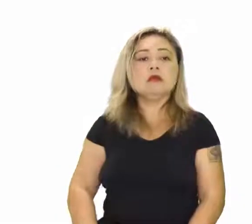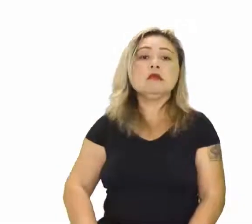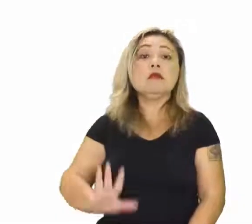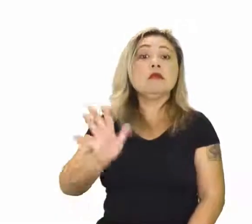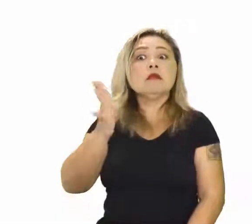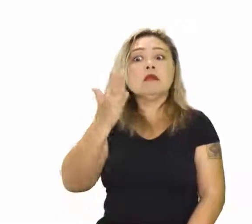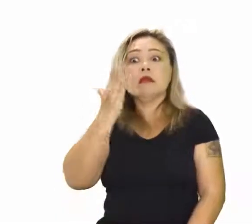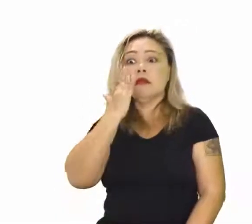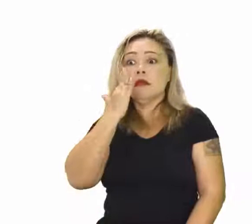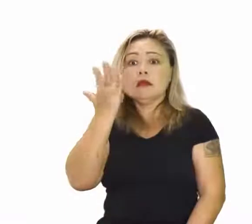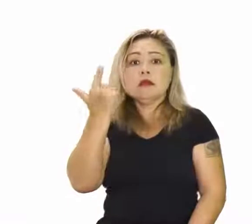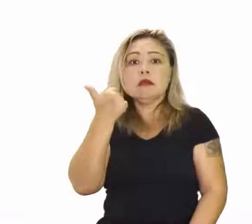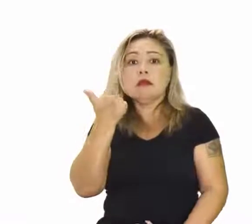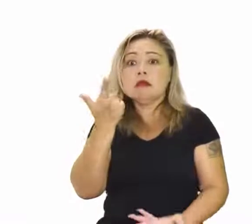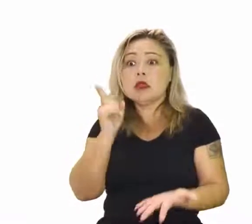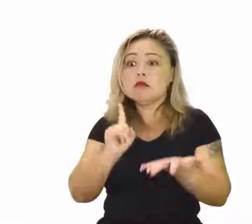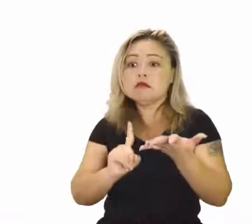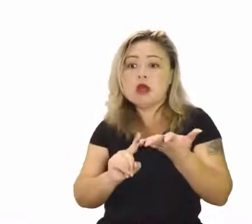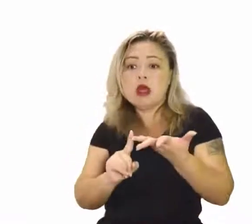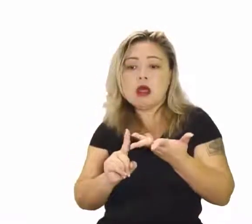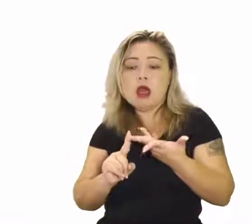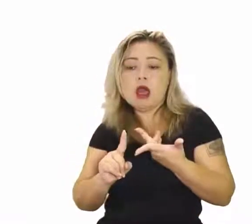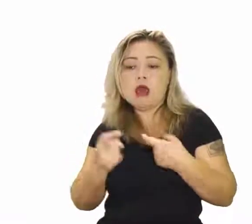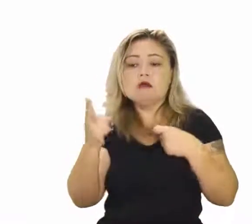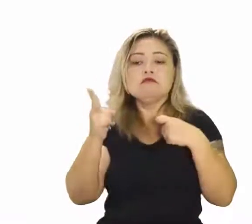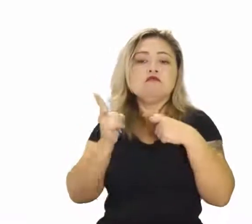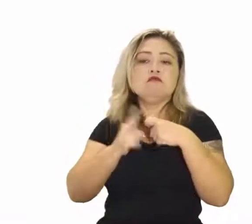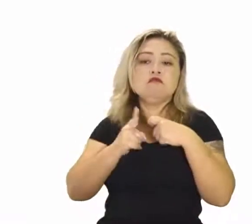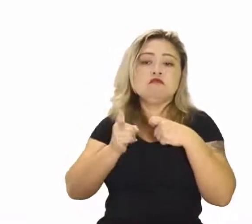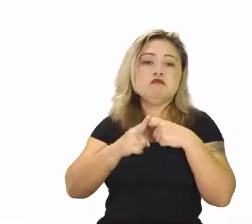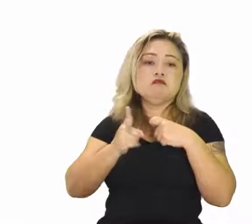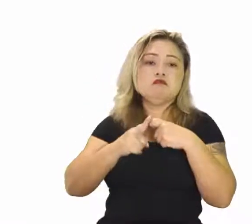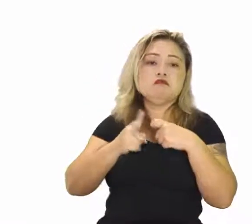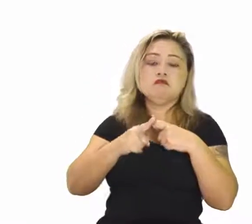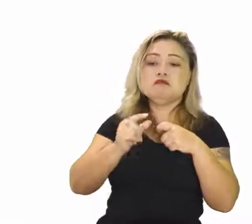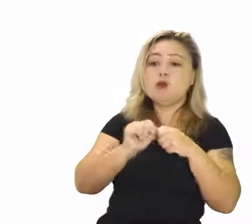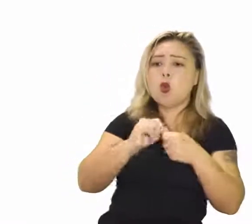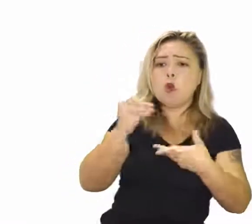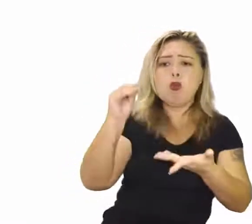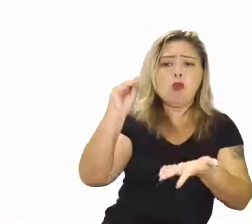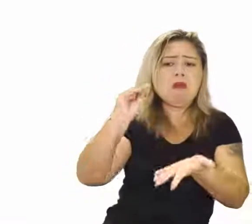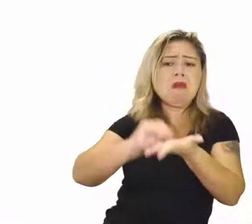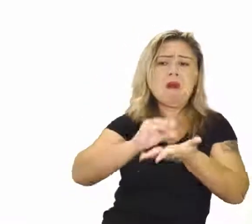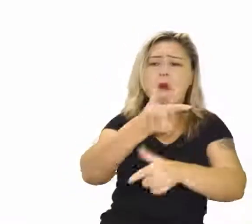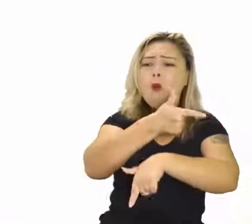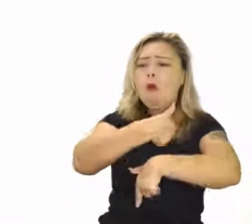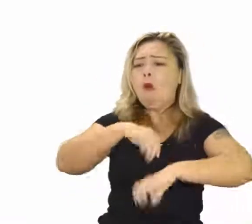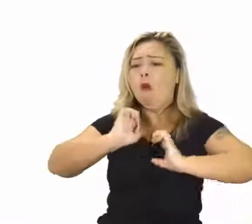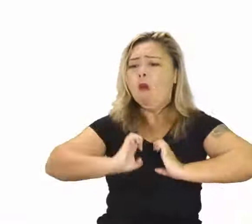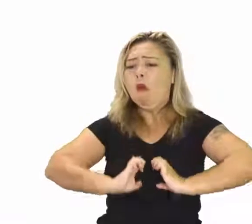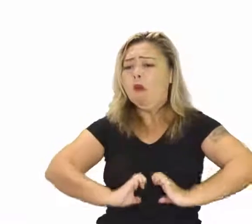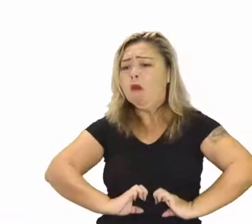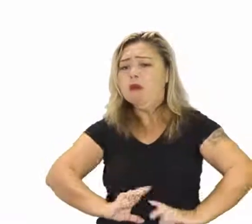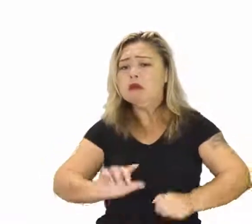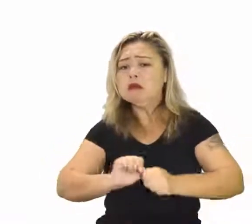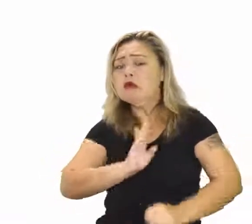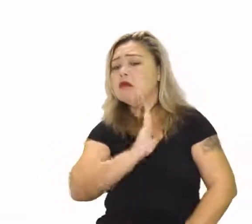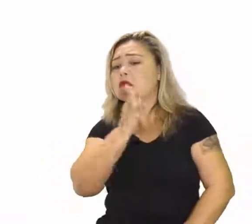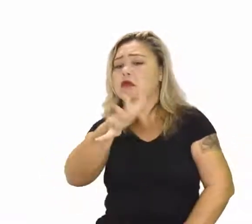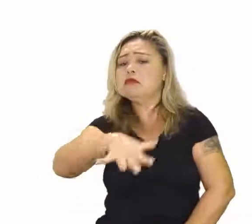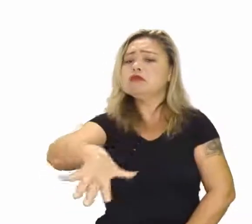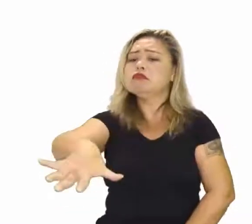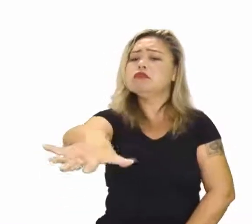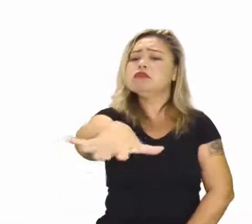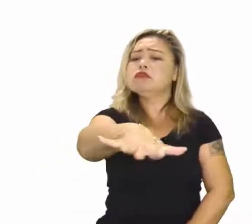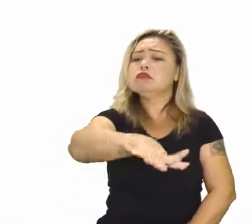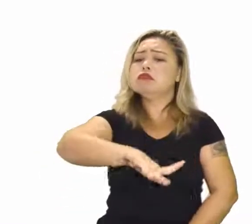Calcula que centenas de médicos desprovistos de senso ético têm atuado no campo de